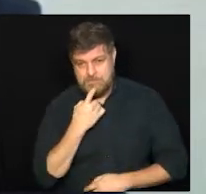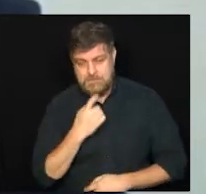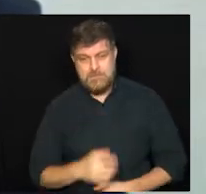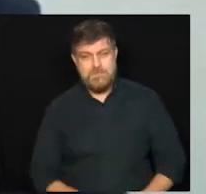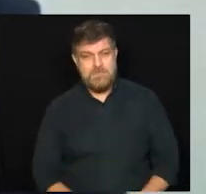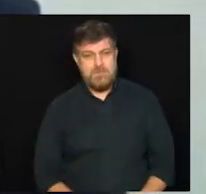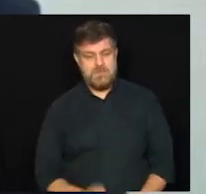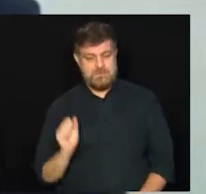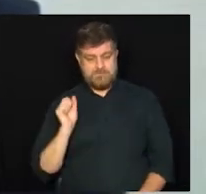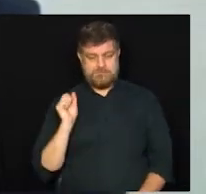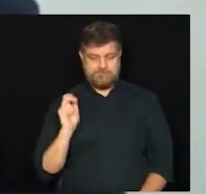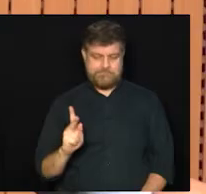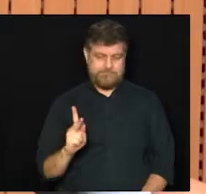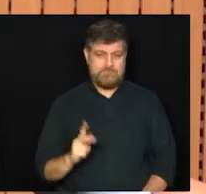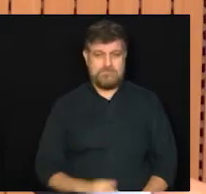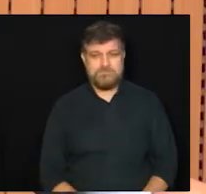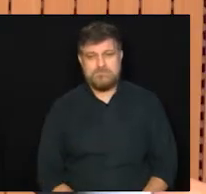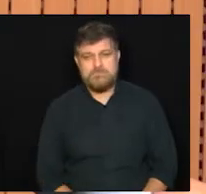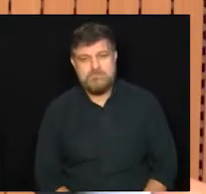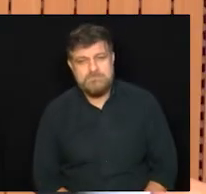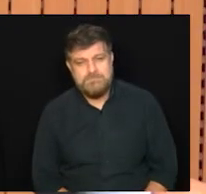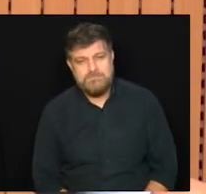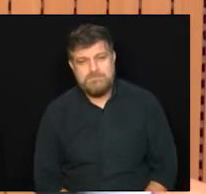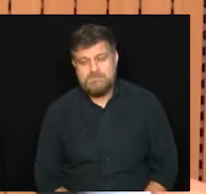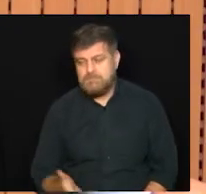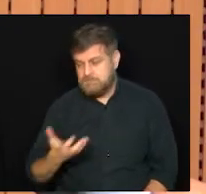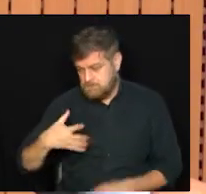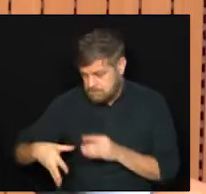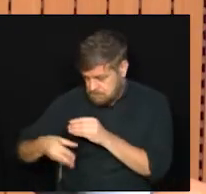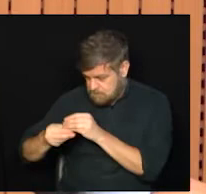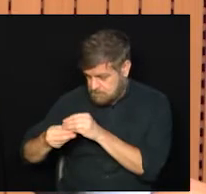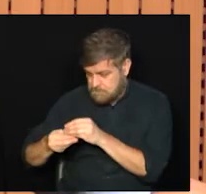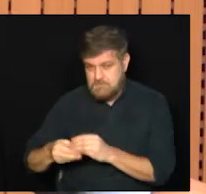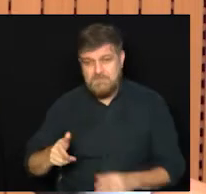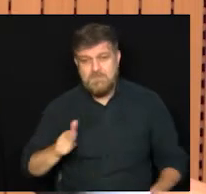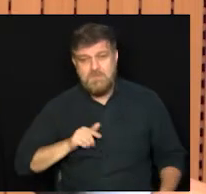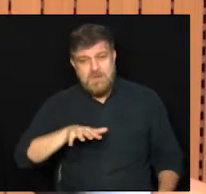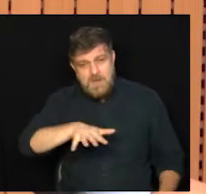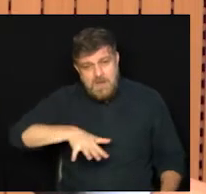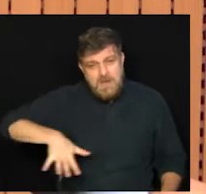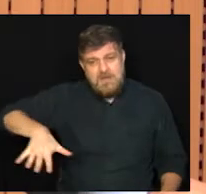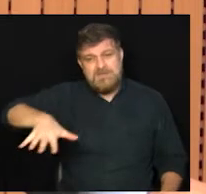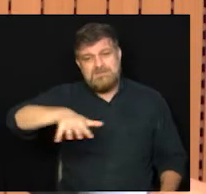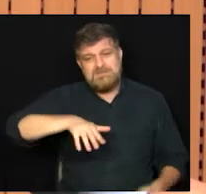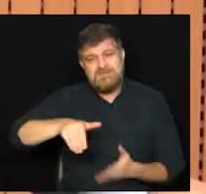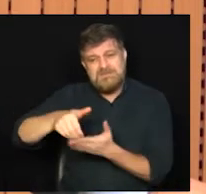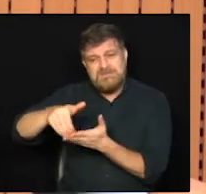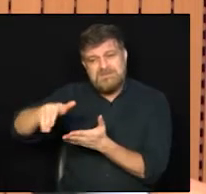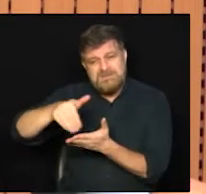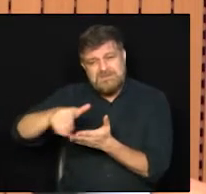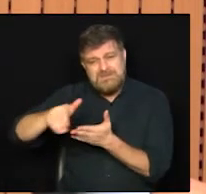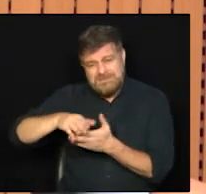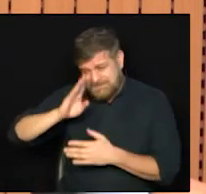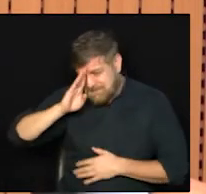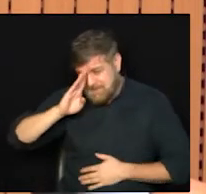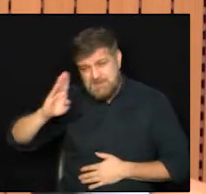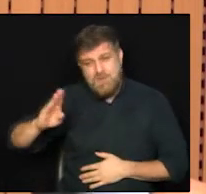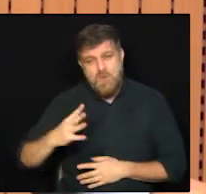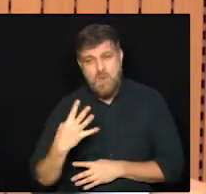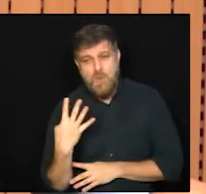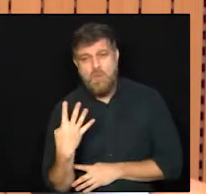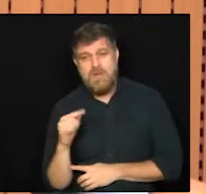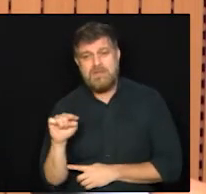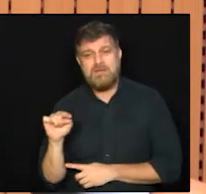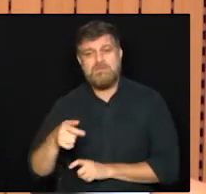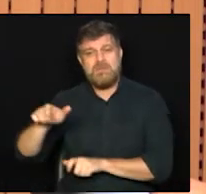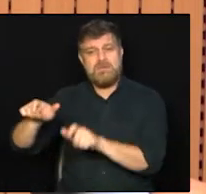Ok. Fernando, quiser complementar, mas quer dizer, o setor demitiu cerca de, direto, 4 mil